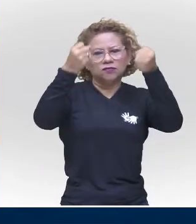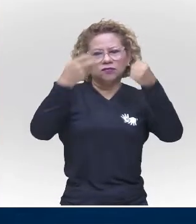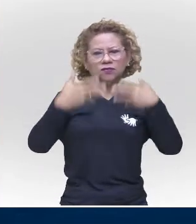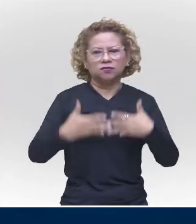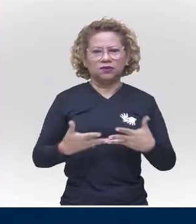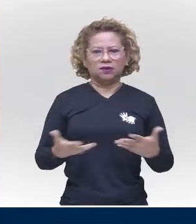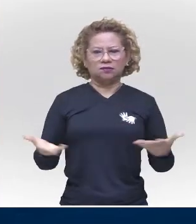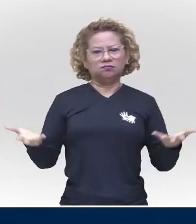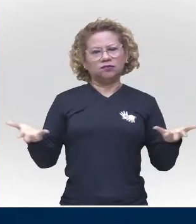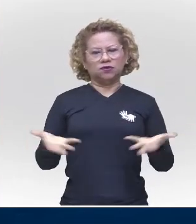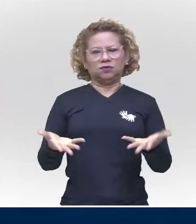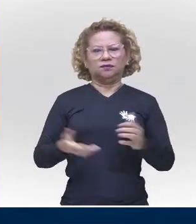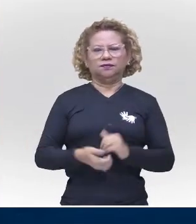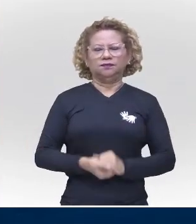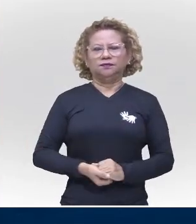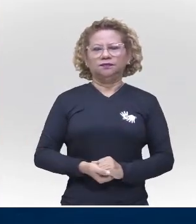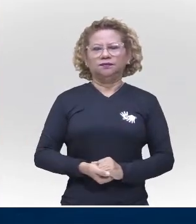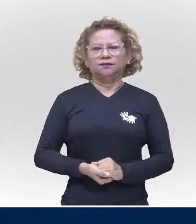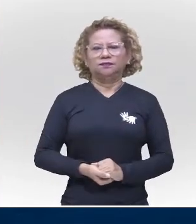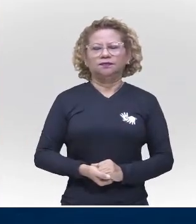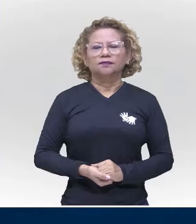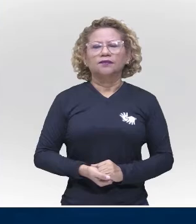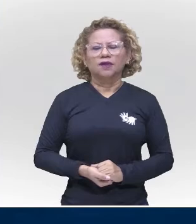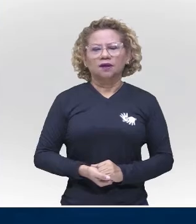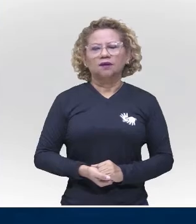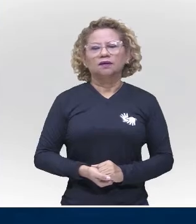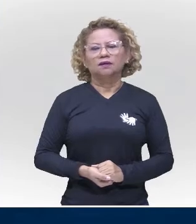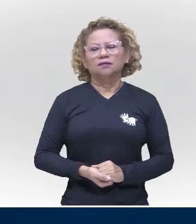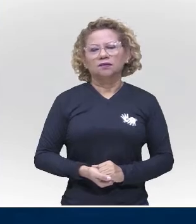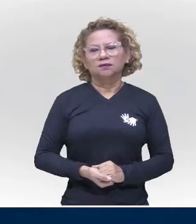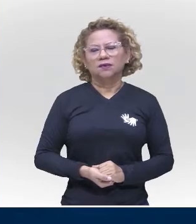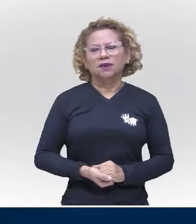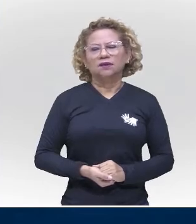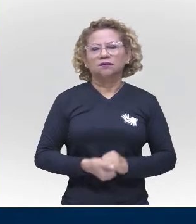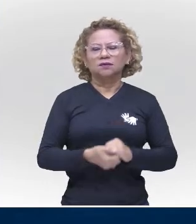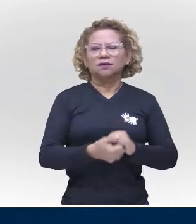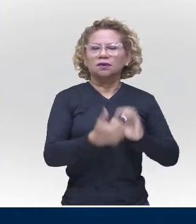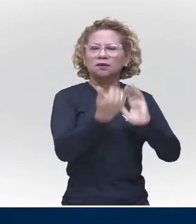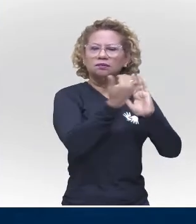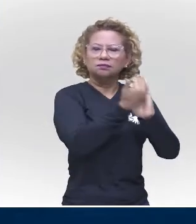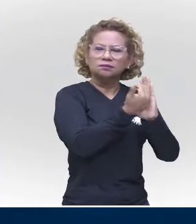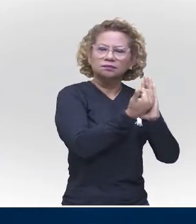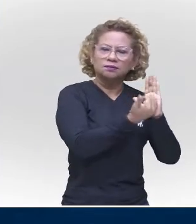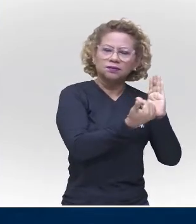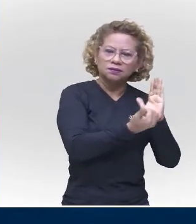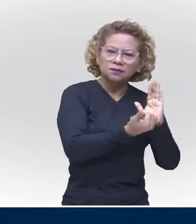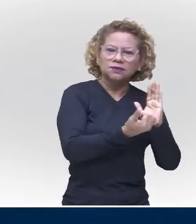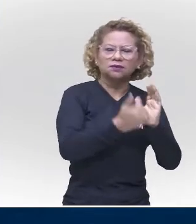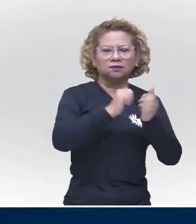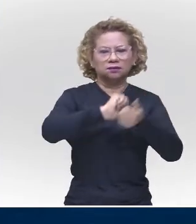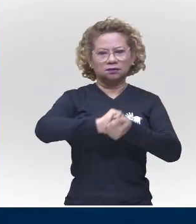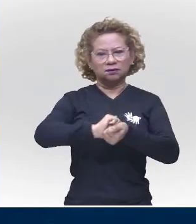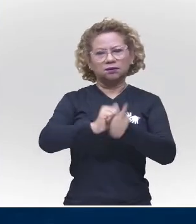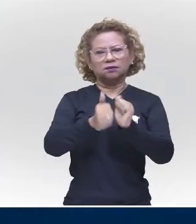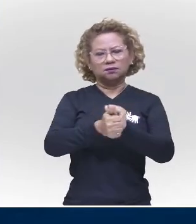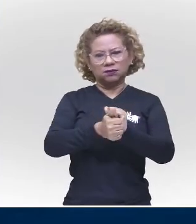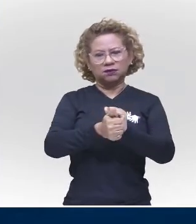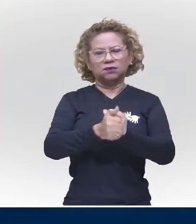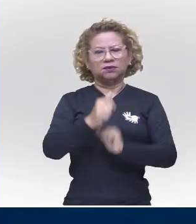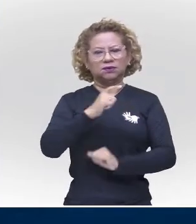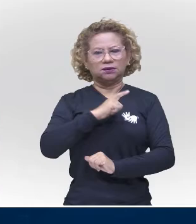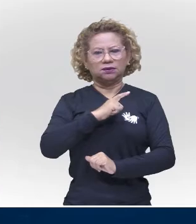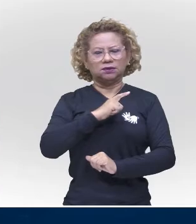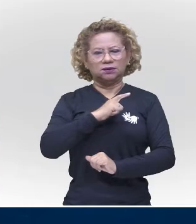tá? Então, essas são as classificações que os nossos esportes podem ser.